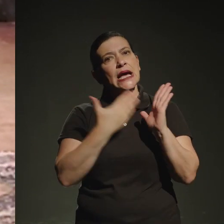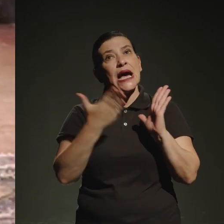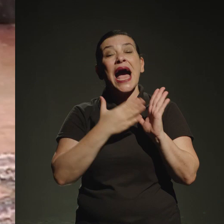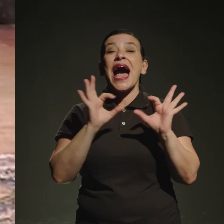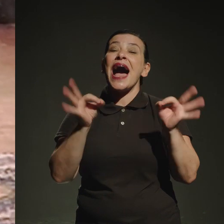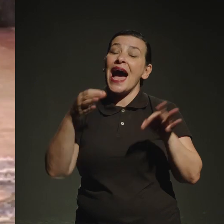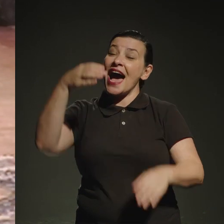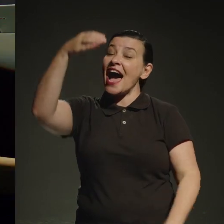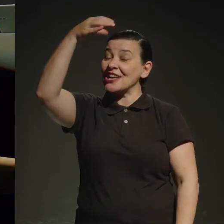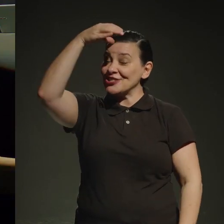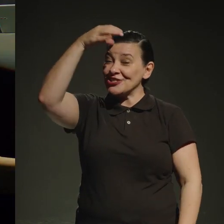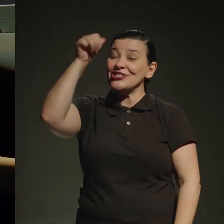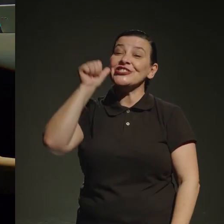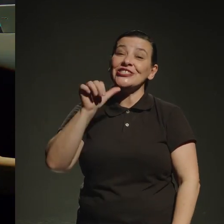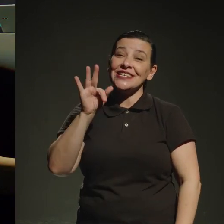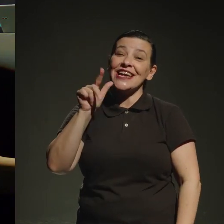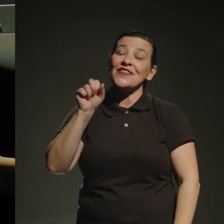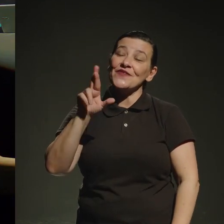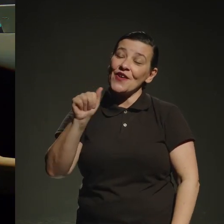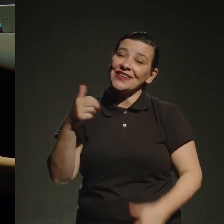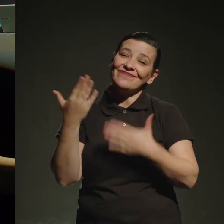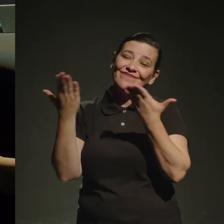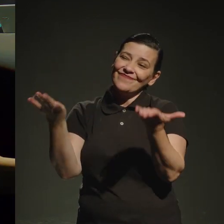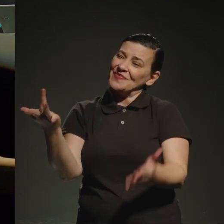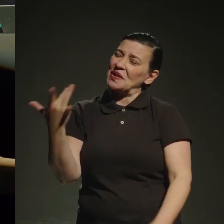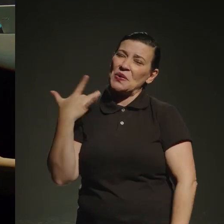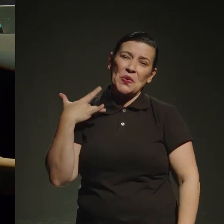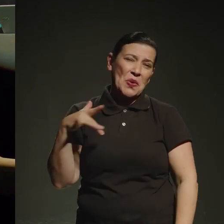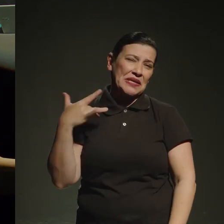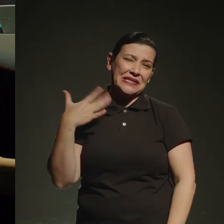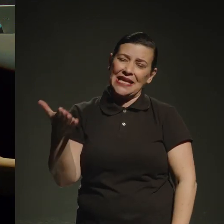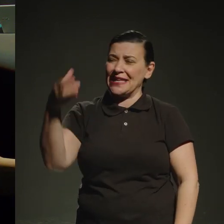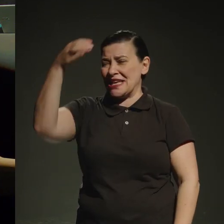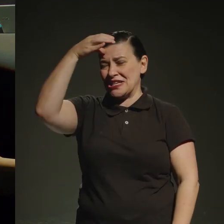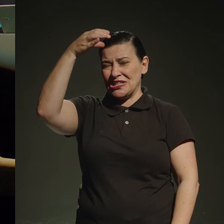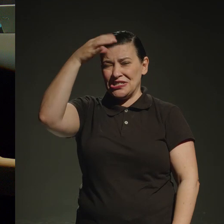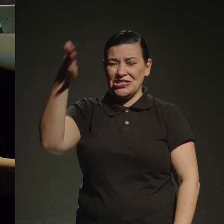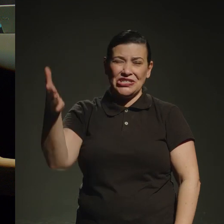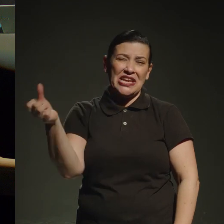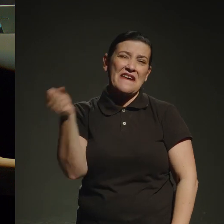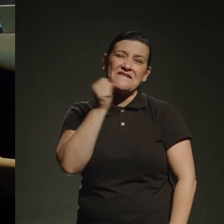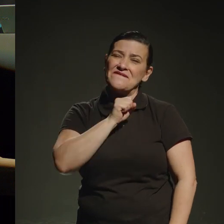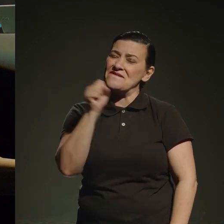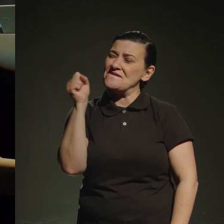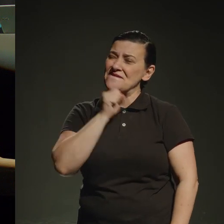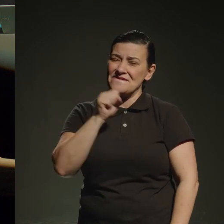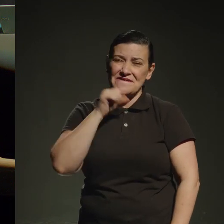achar esquisito. E tem também a Carolina. Mas a Carolina acho que nem tem o meu